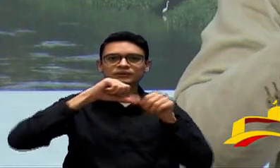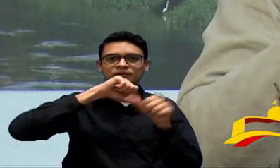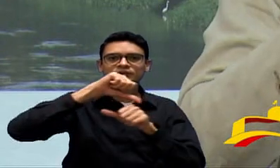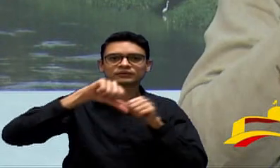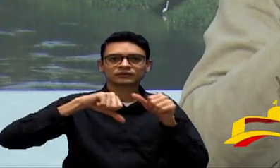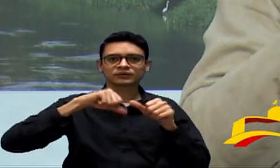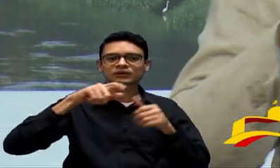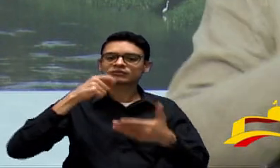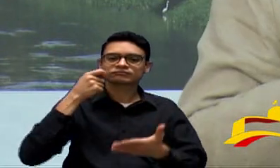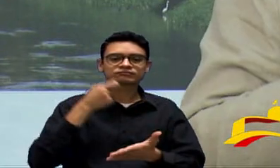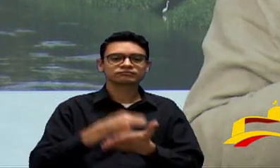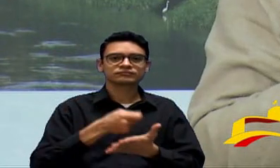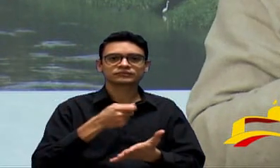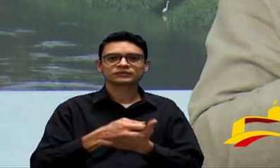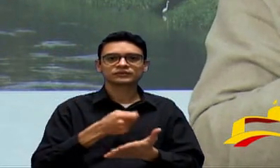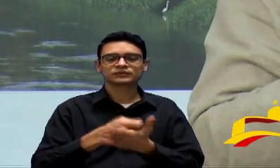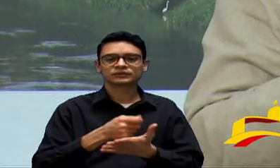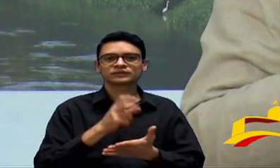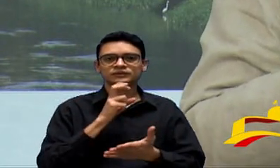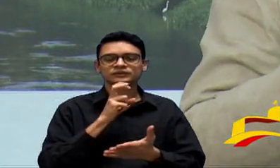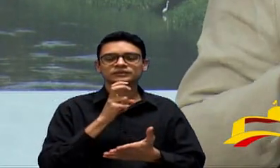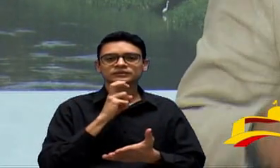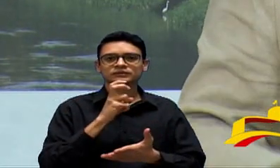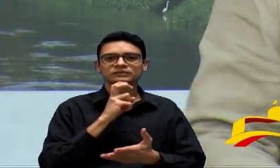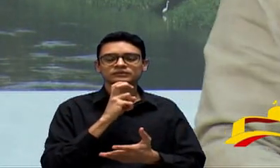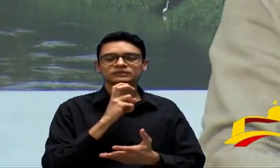se torna obrigatório no município. É que nem